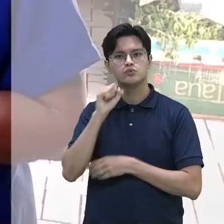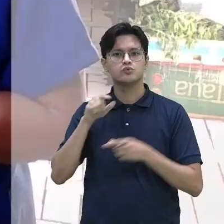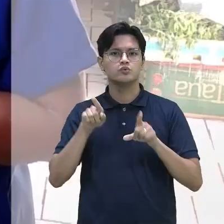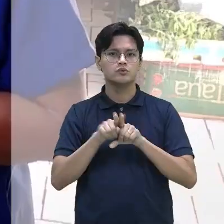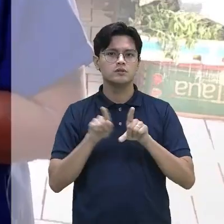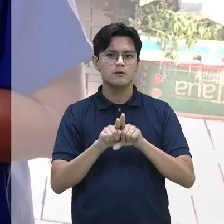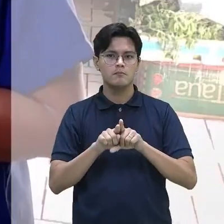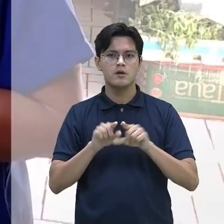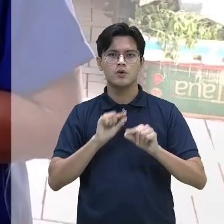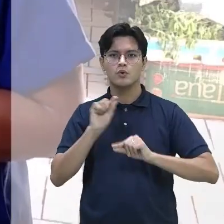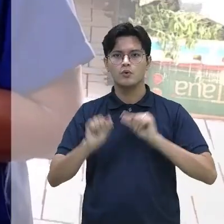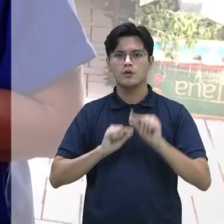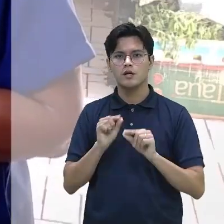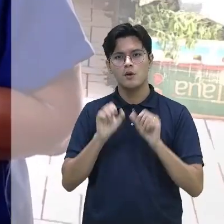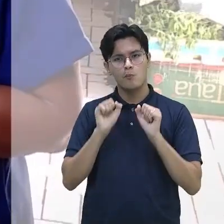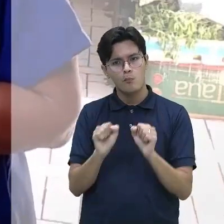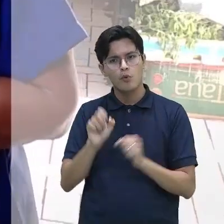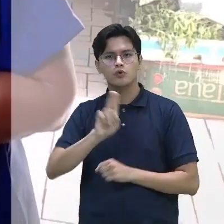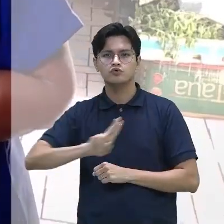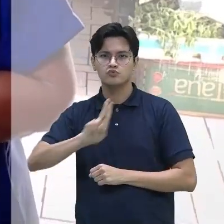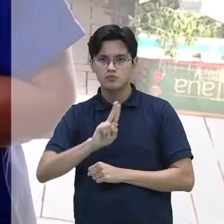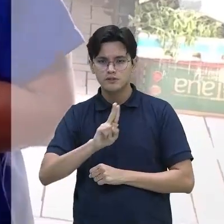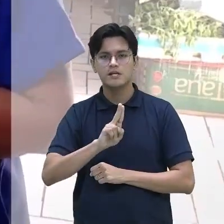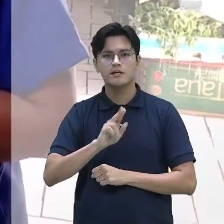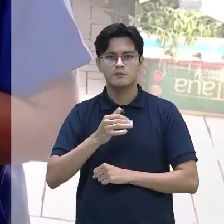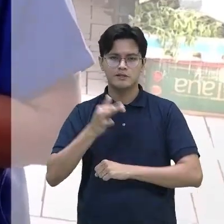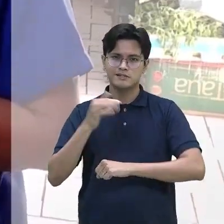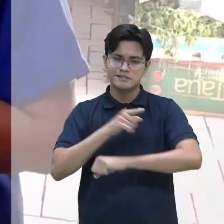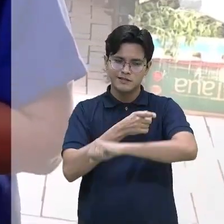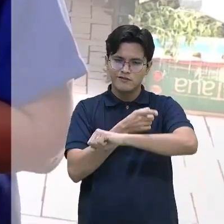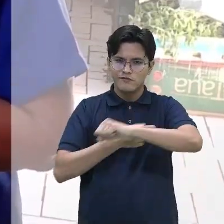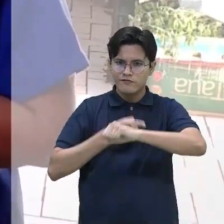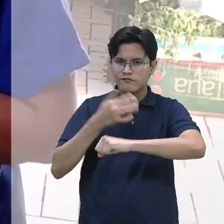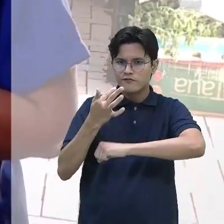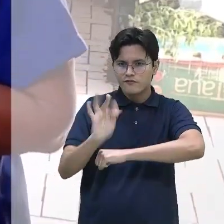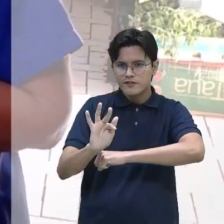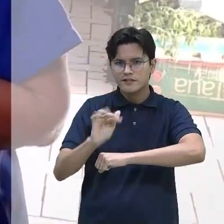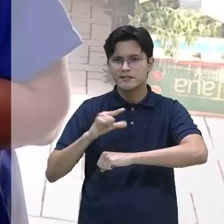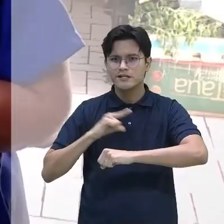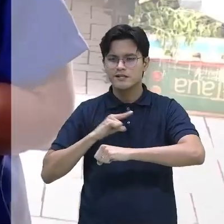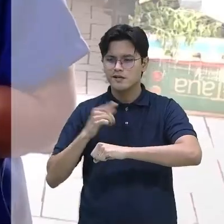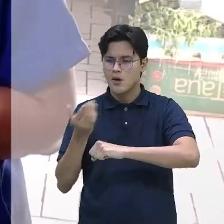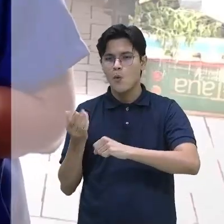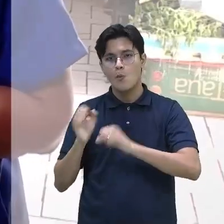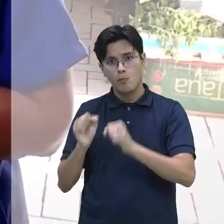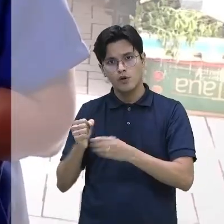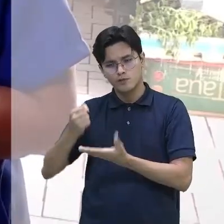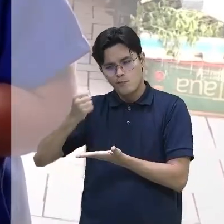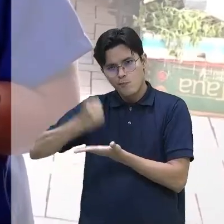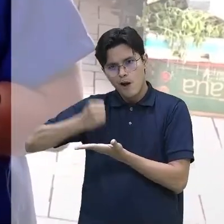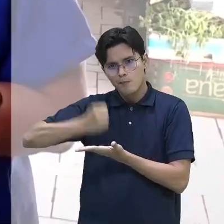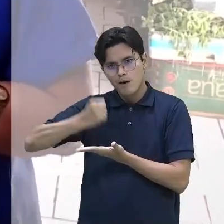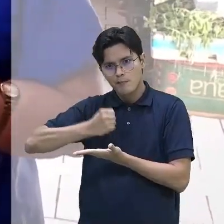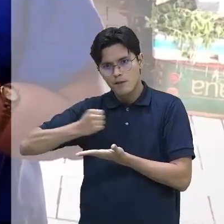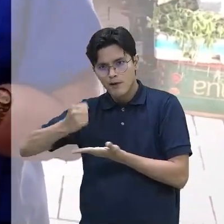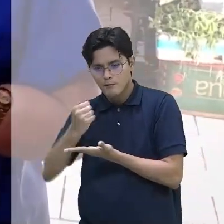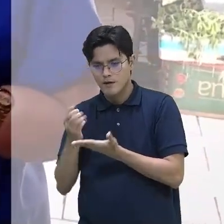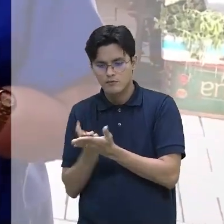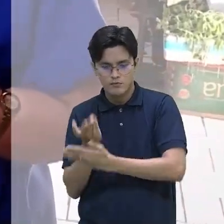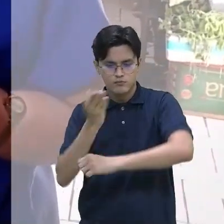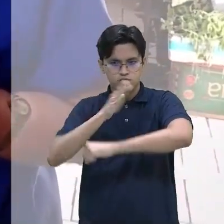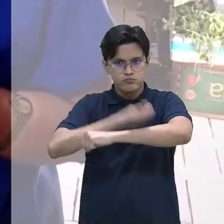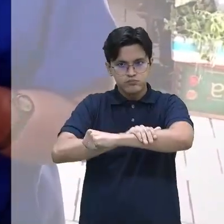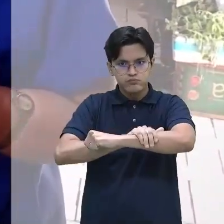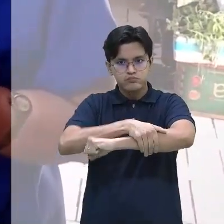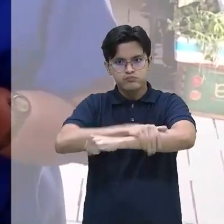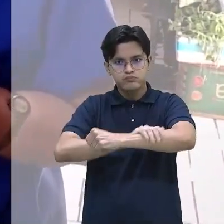o emplasto, né? E você pega ela, pega a batata do emenda-osso, você pega